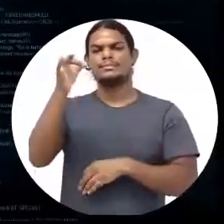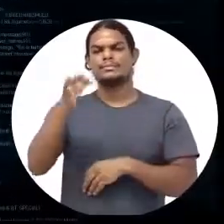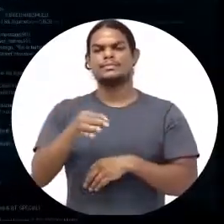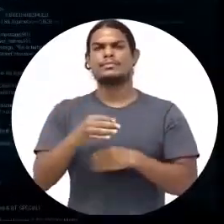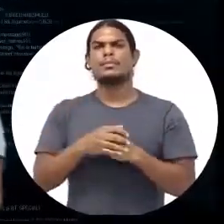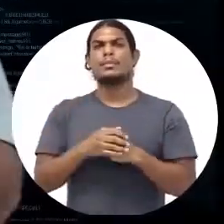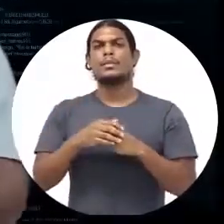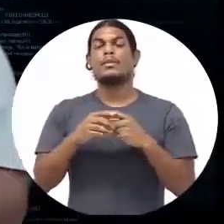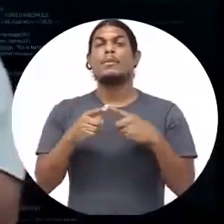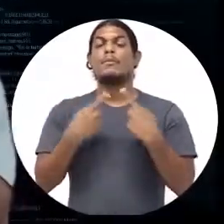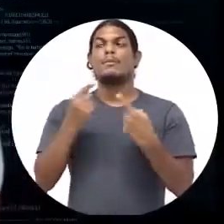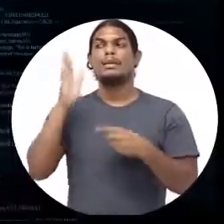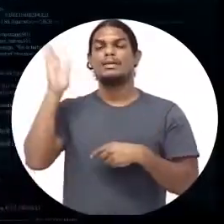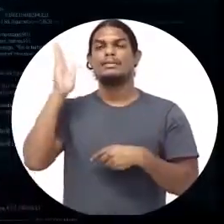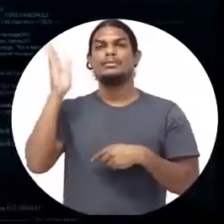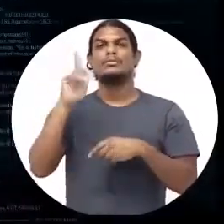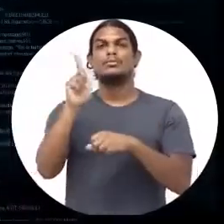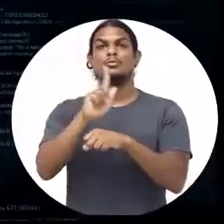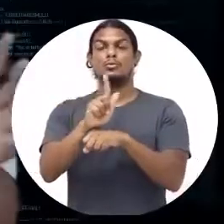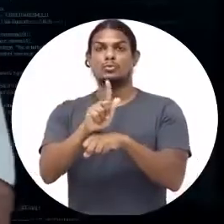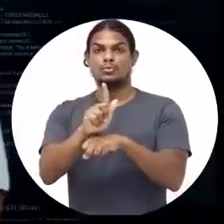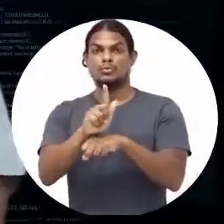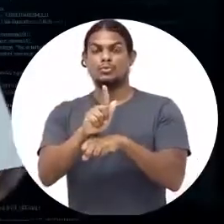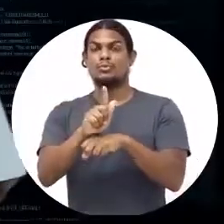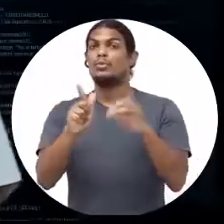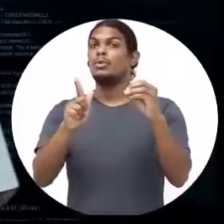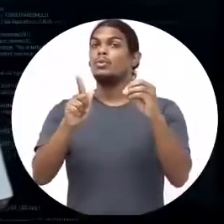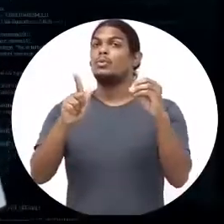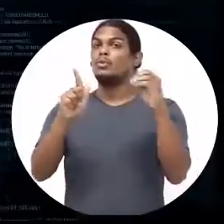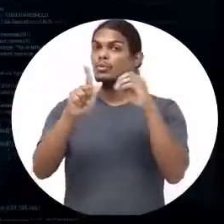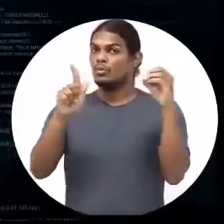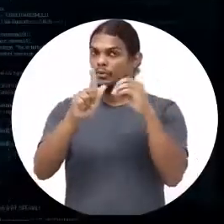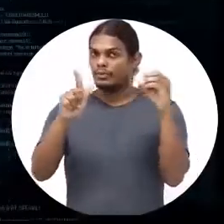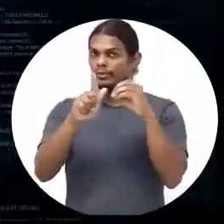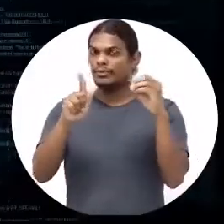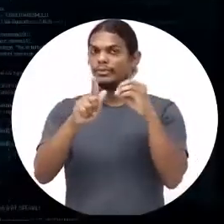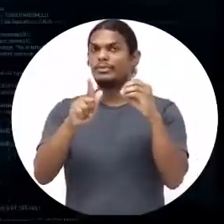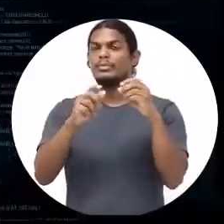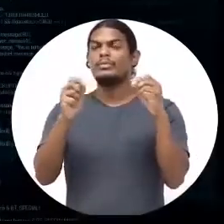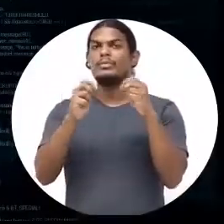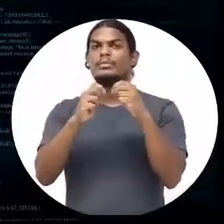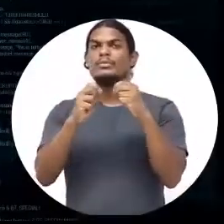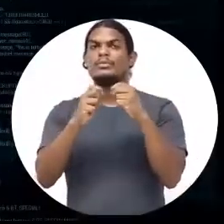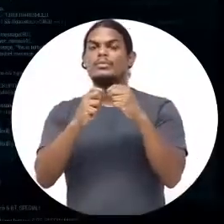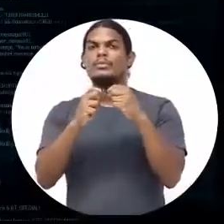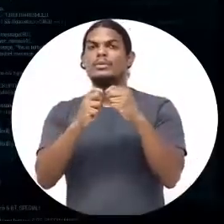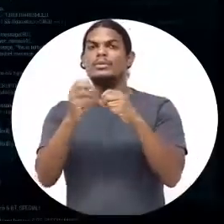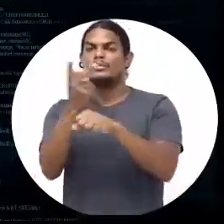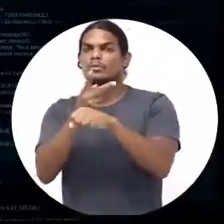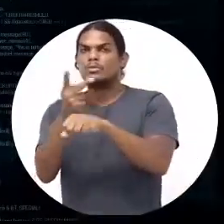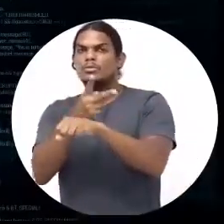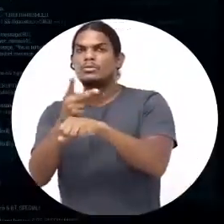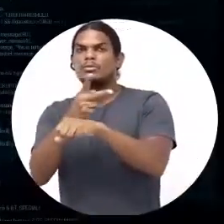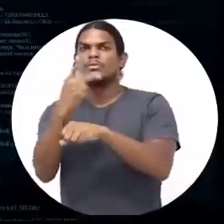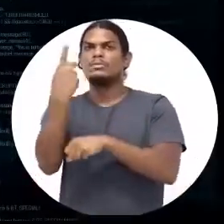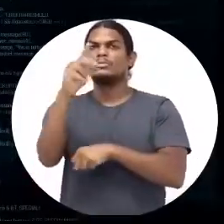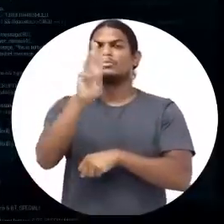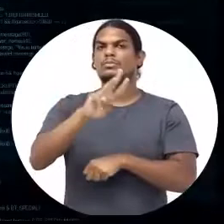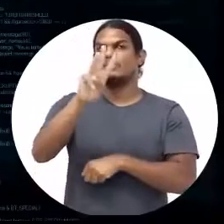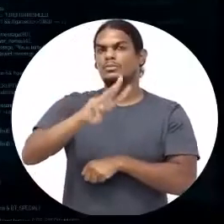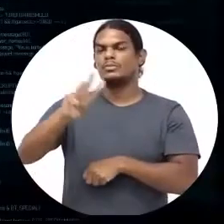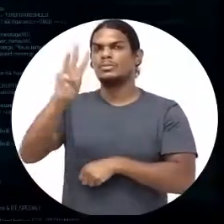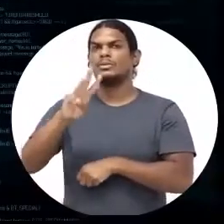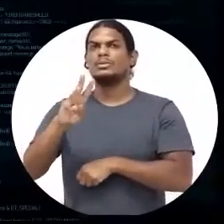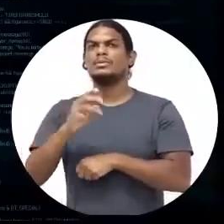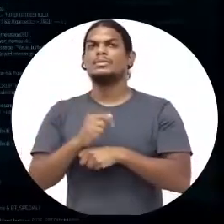para o navegador. O Google, quando ele vai indexar as páginas, para que o pessoal encontre sua página no site de busca, por exemplo,